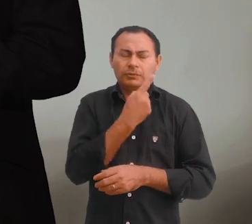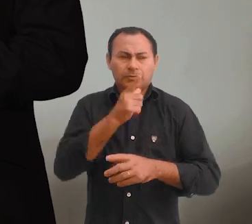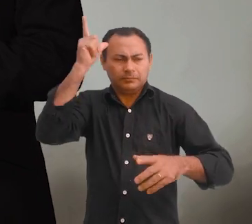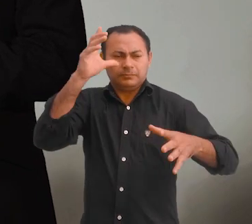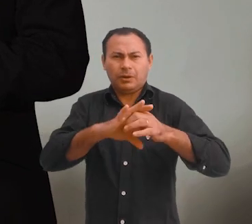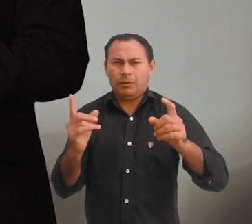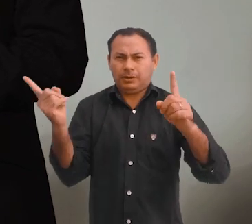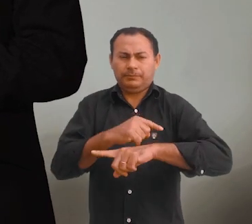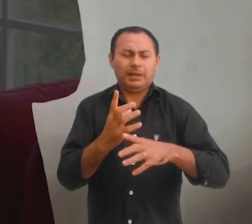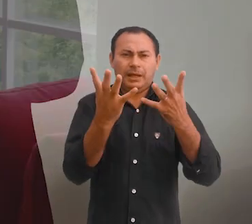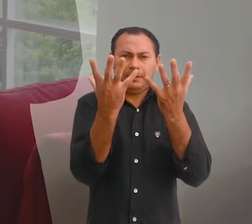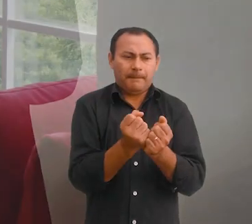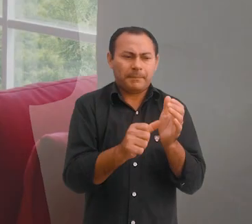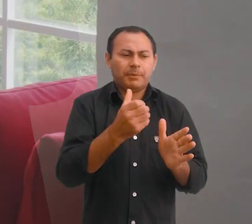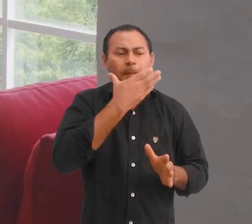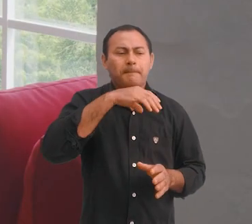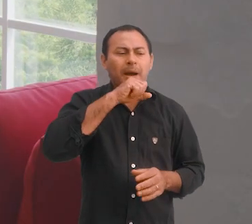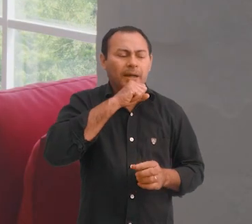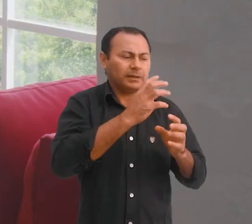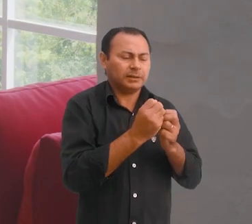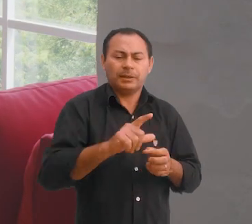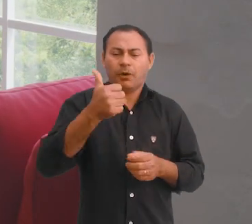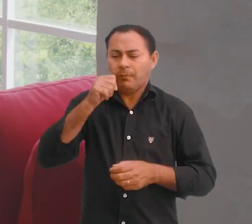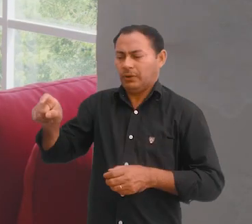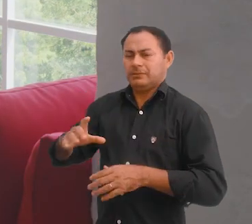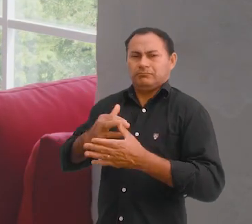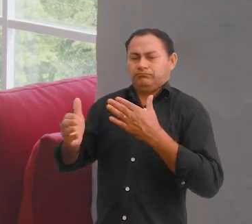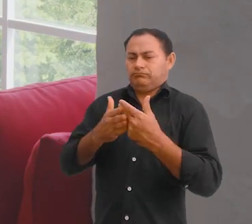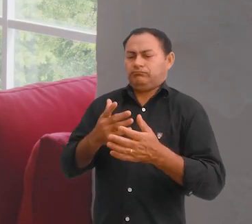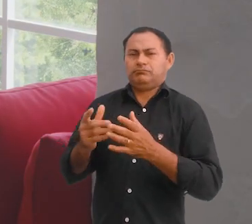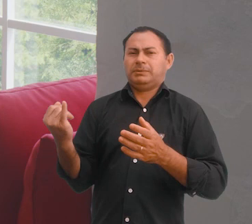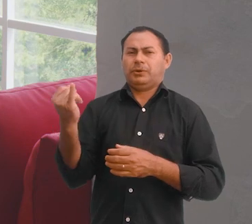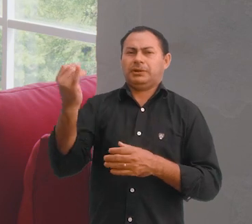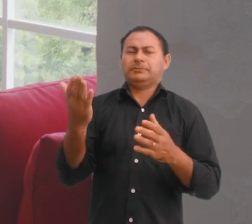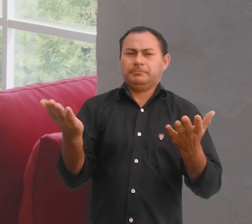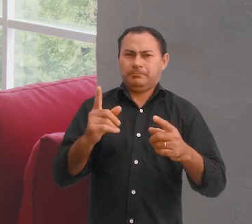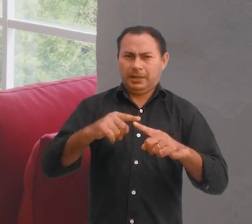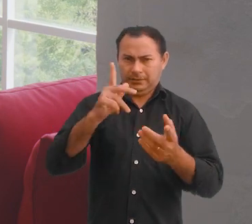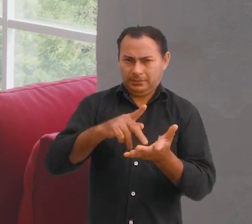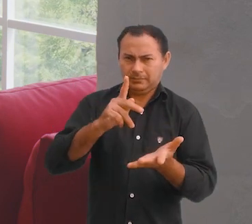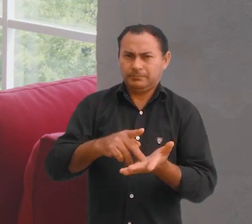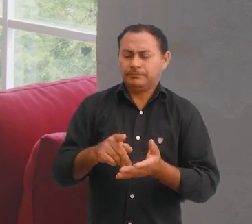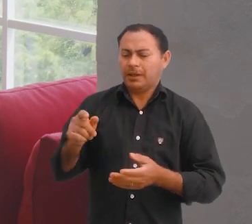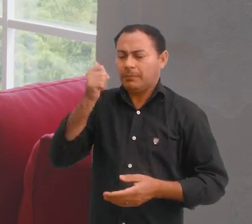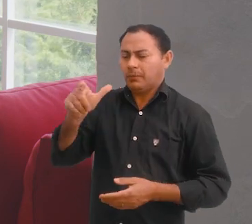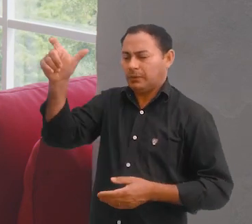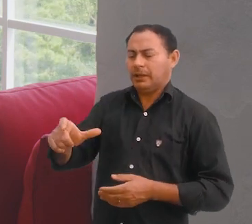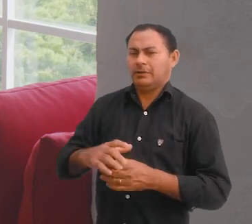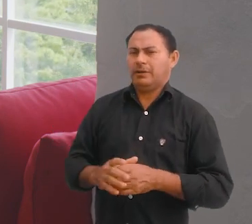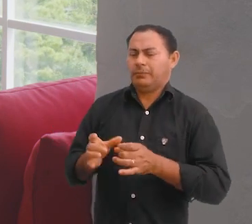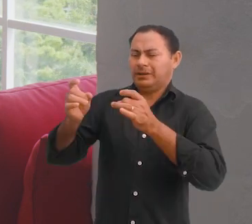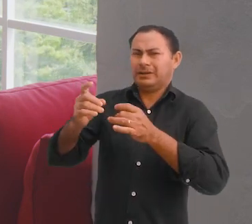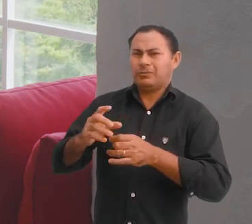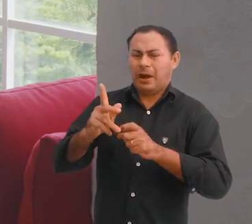usaria a lógica inversa, e atenderia primeiro o pai e depois a mulher, que não era ninguém importante. Na verdade, ela